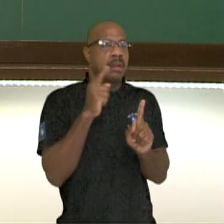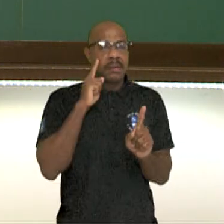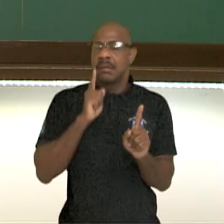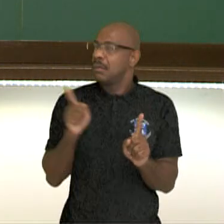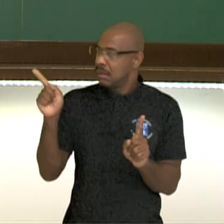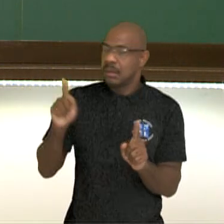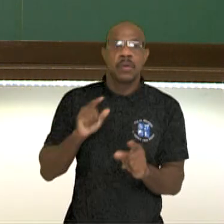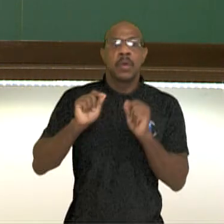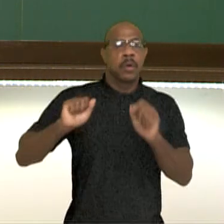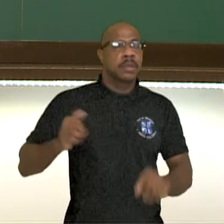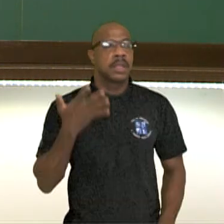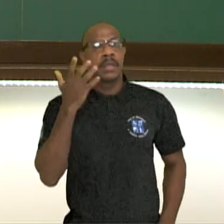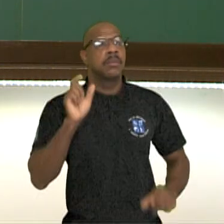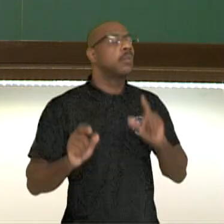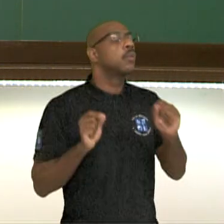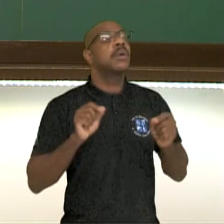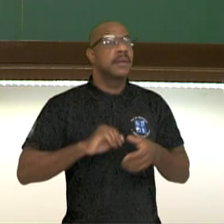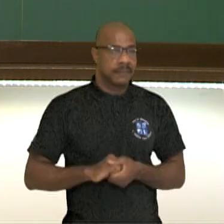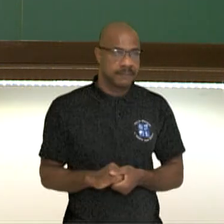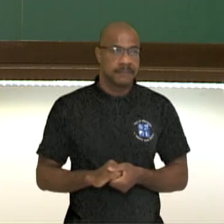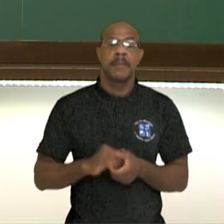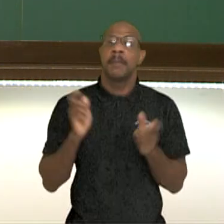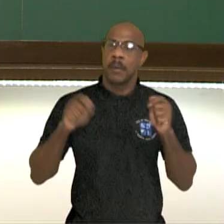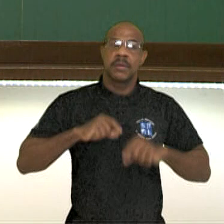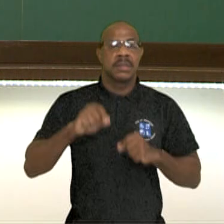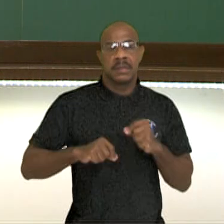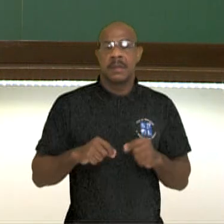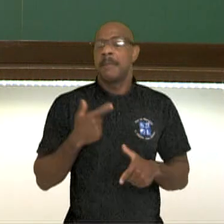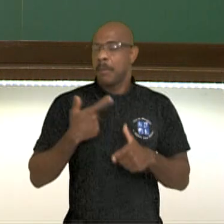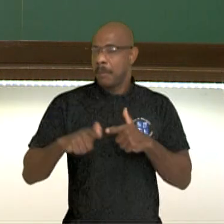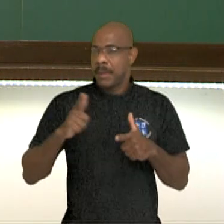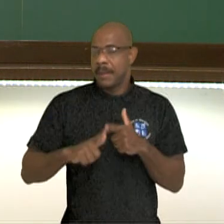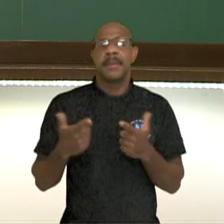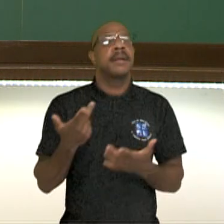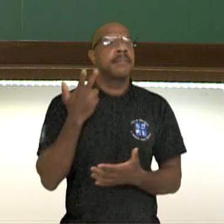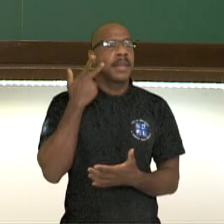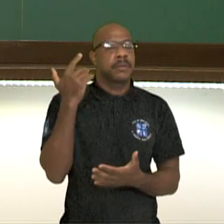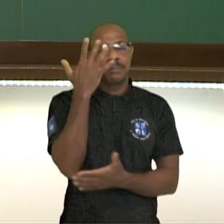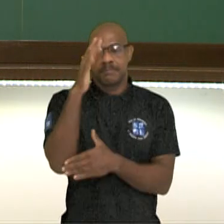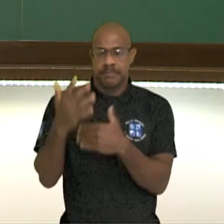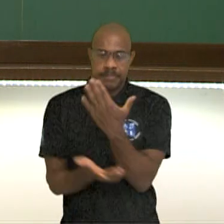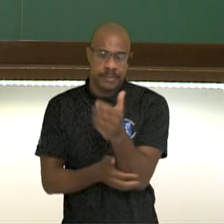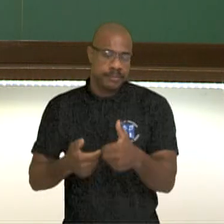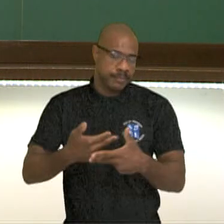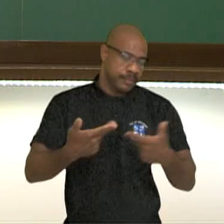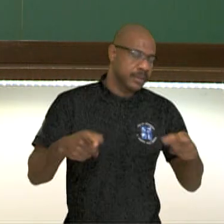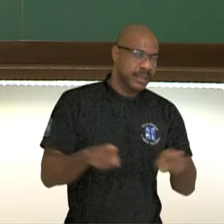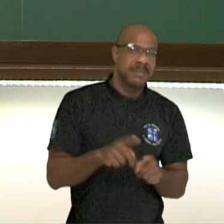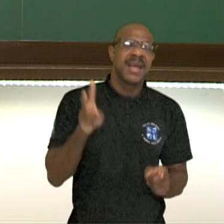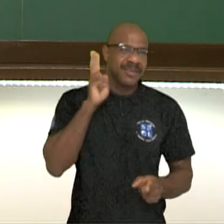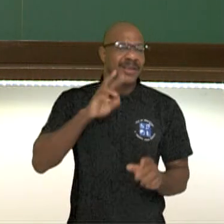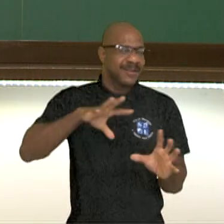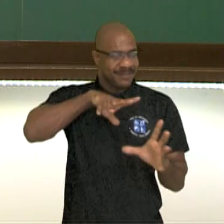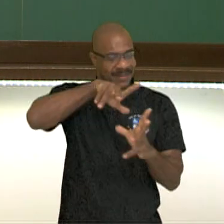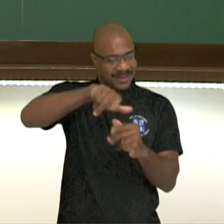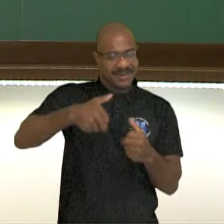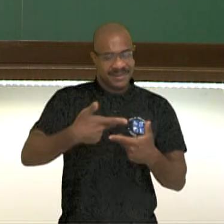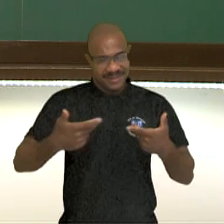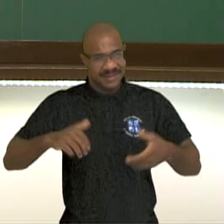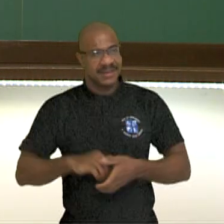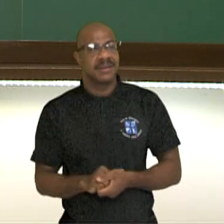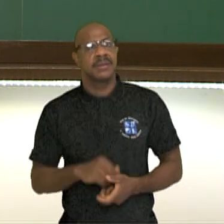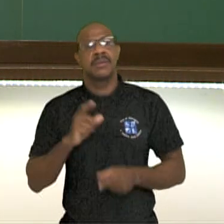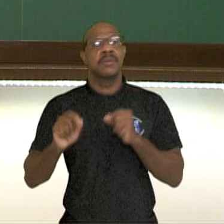esse fenômeno podendo ter causas naturais, conforme a gente pode observar na história do nosso planeta, um dos exemplos